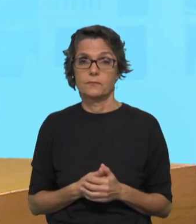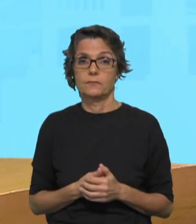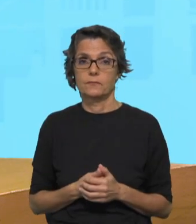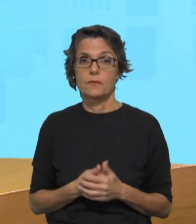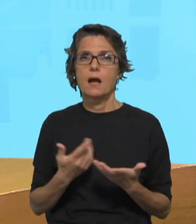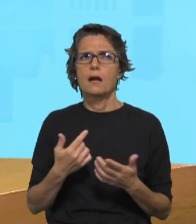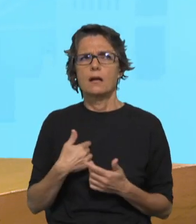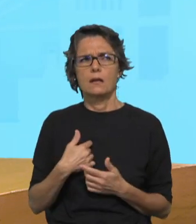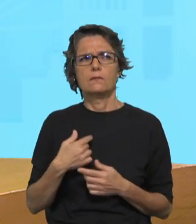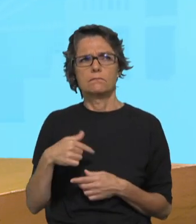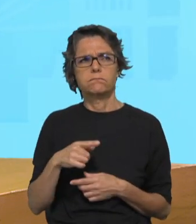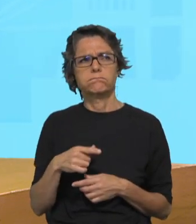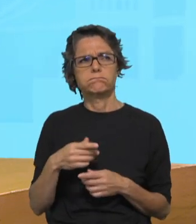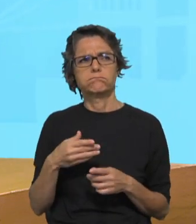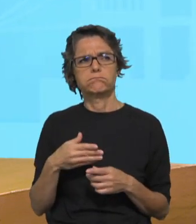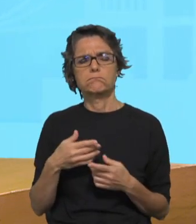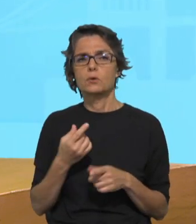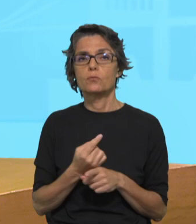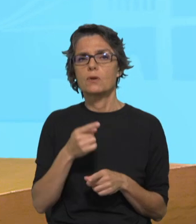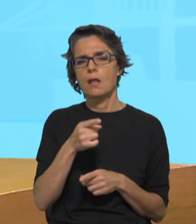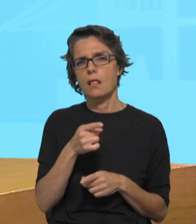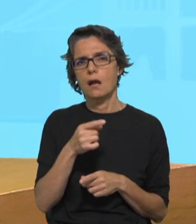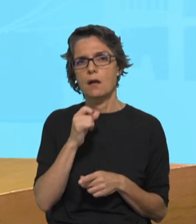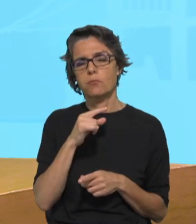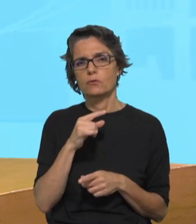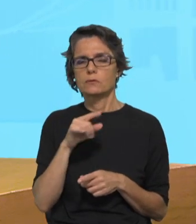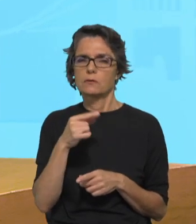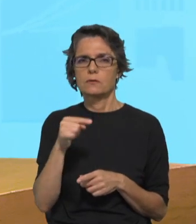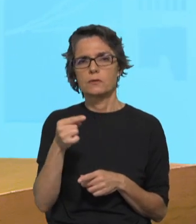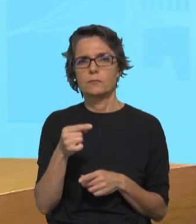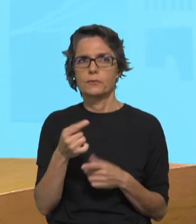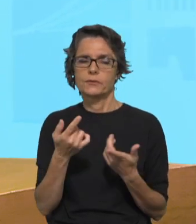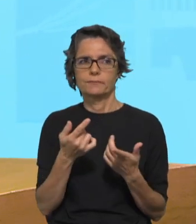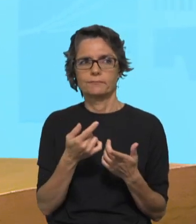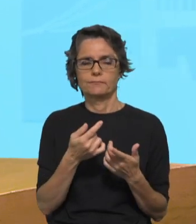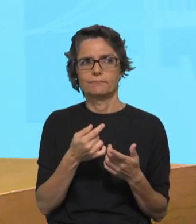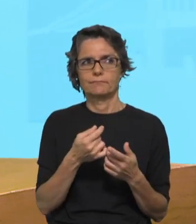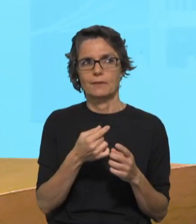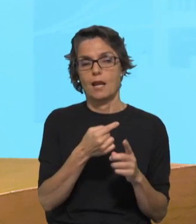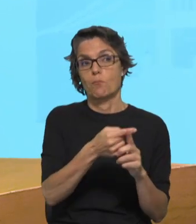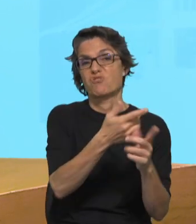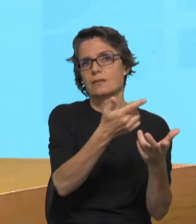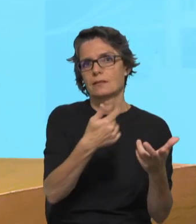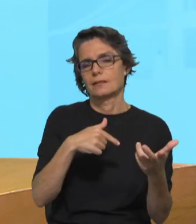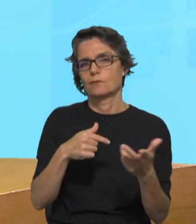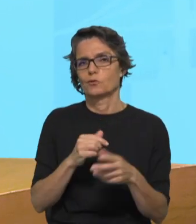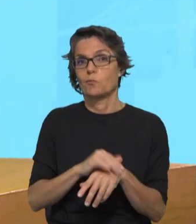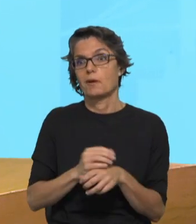Eu vou que é para até ganhar alguns méritos, entre aspas, e poder ir para o céu. E isso descontar dos meus